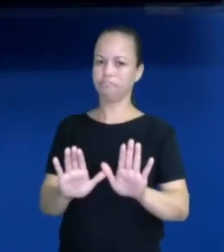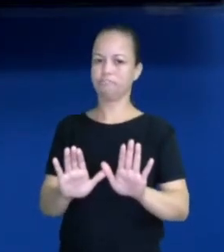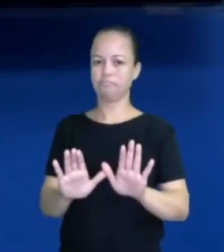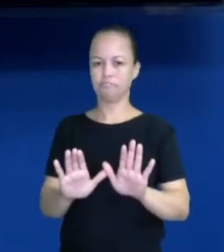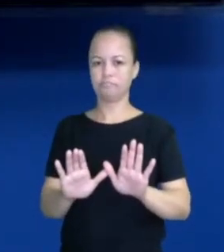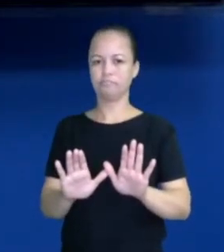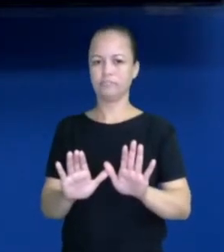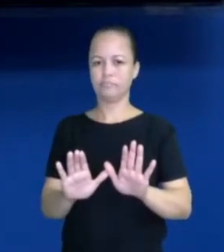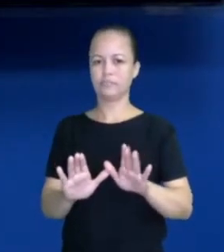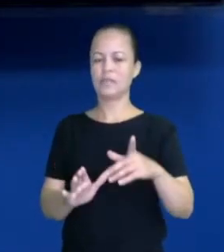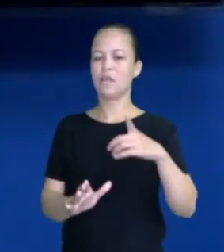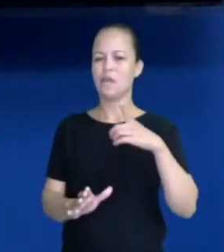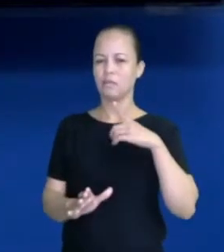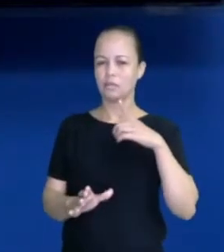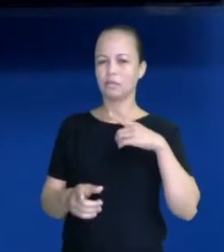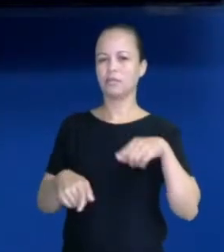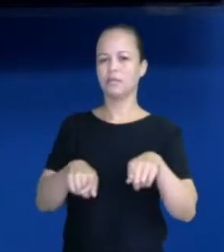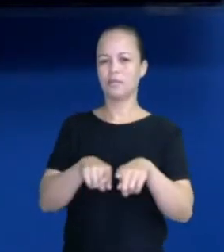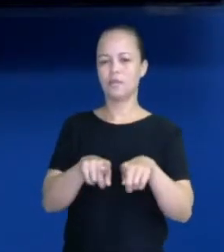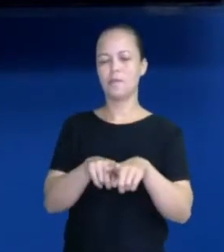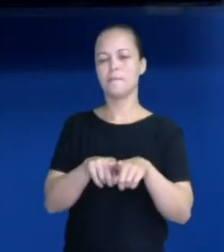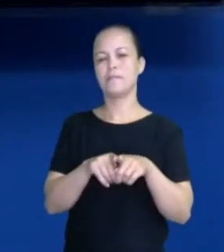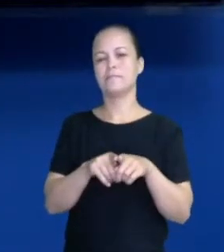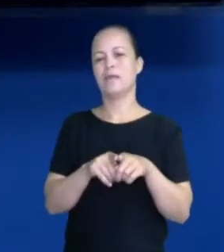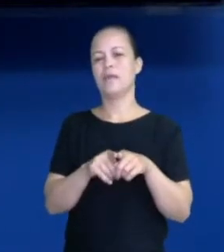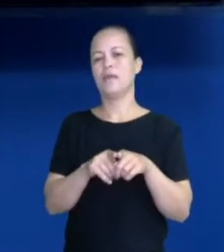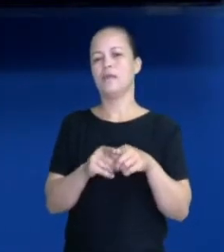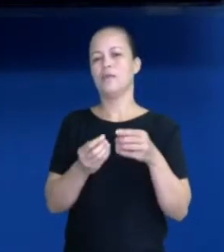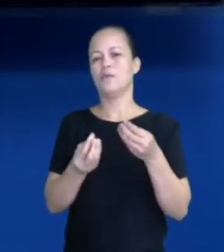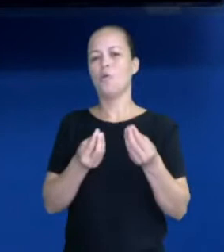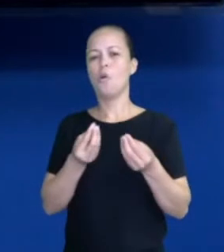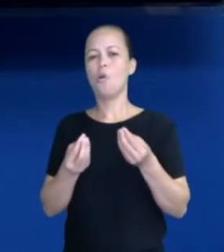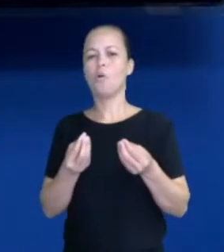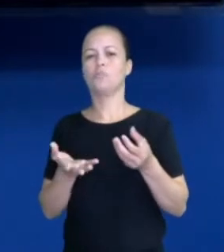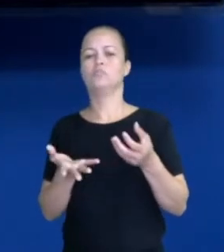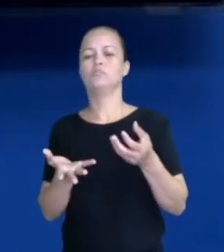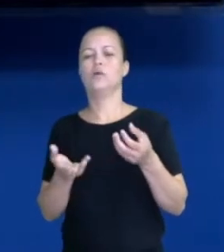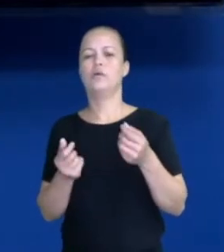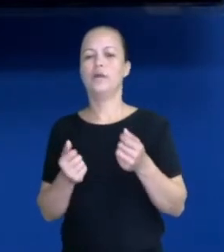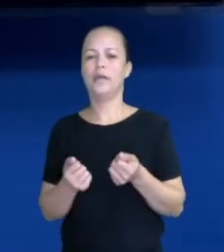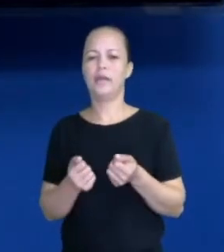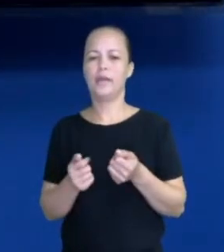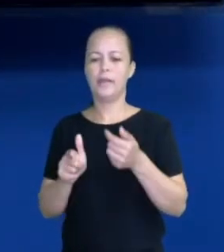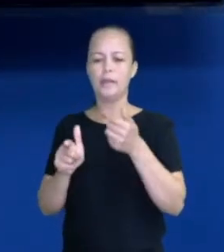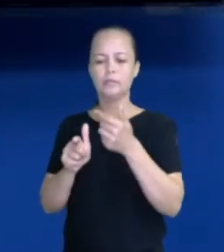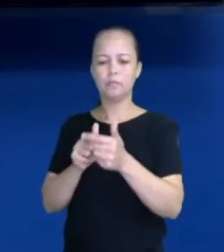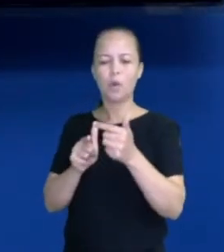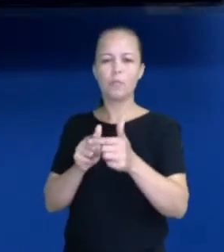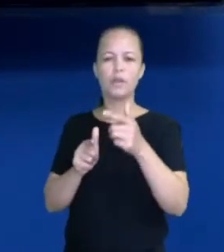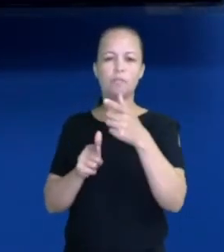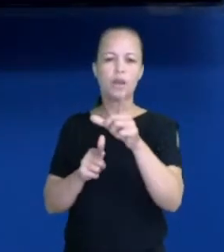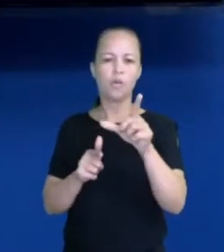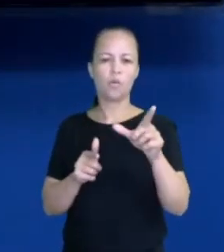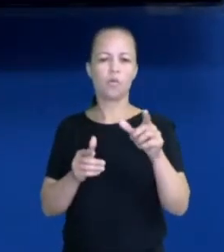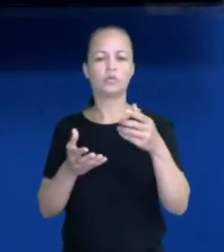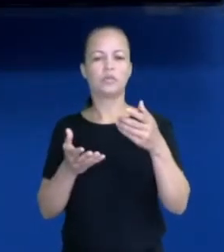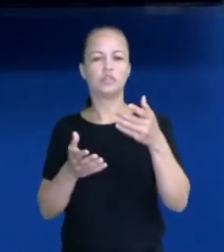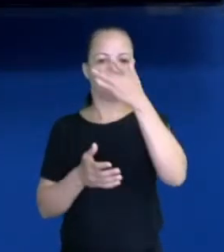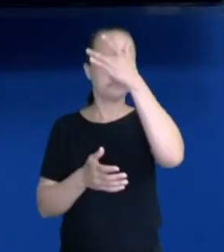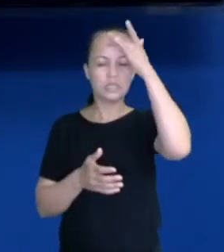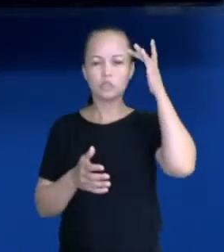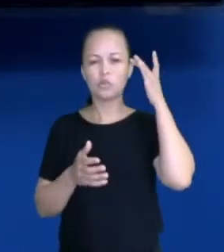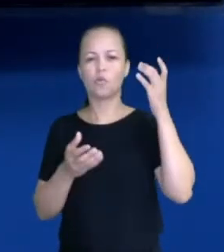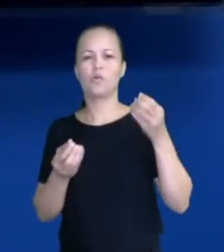há também meios em que a gente pode prejudicar as pessoas com postagens,